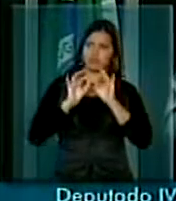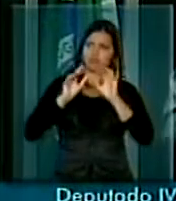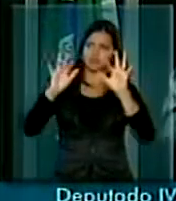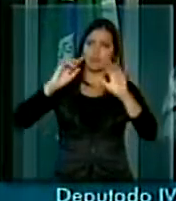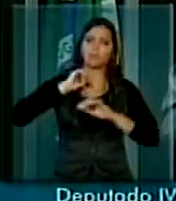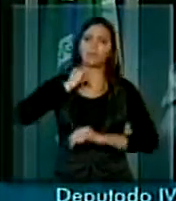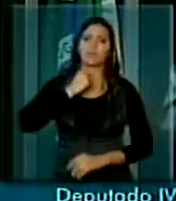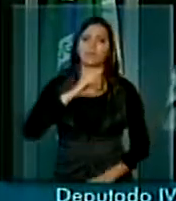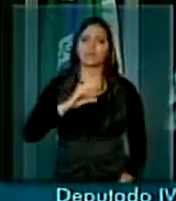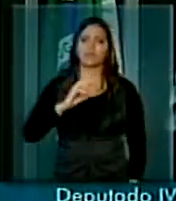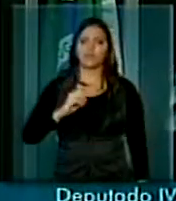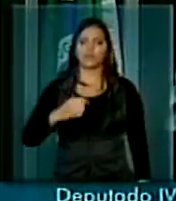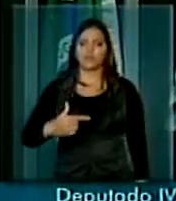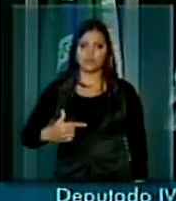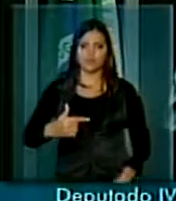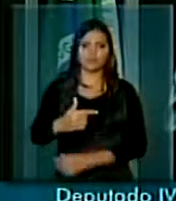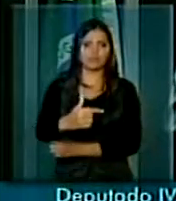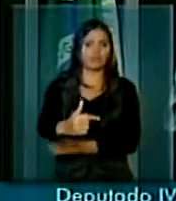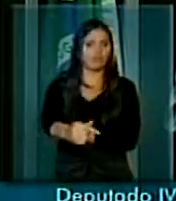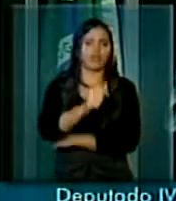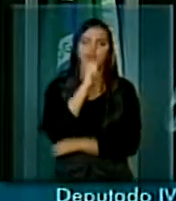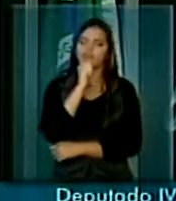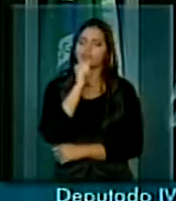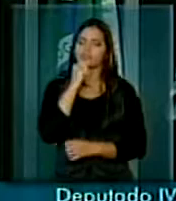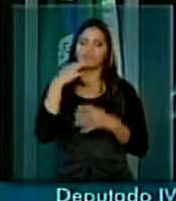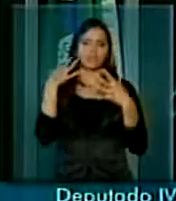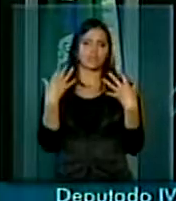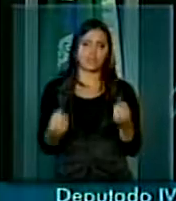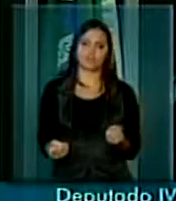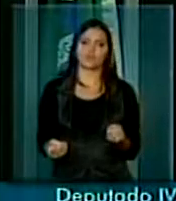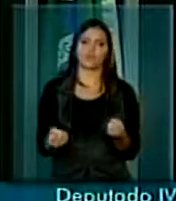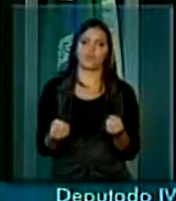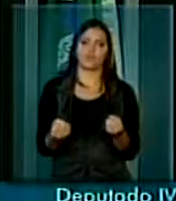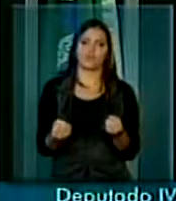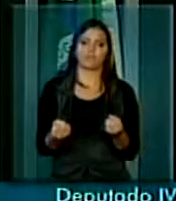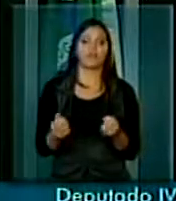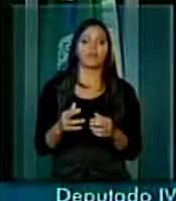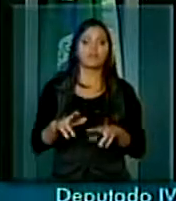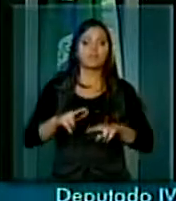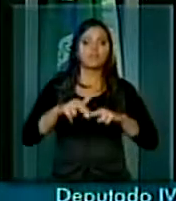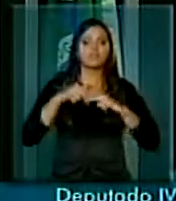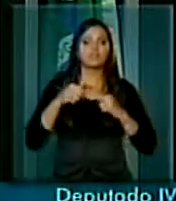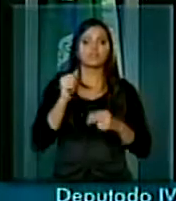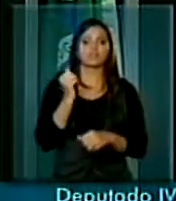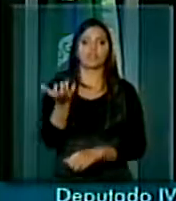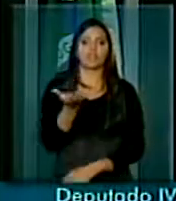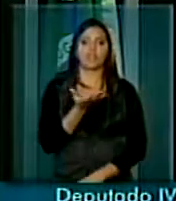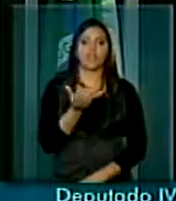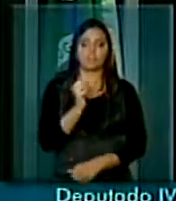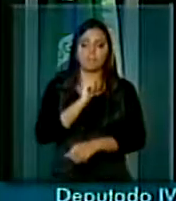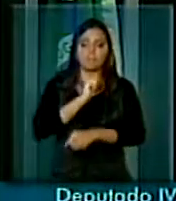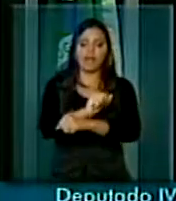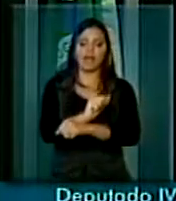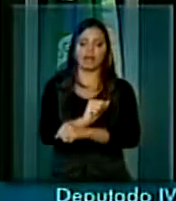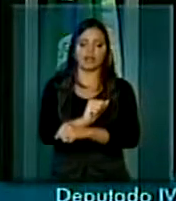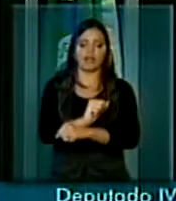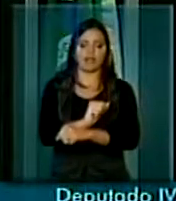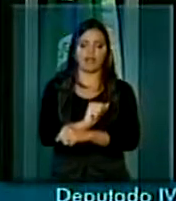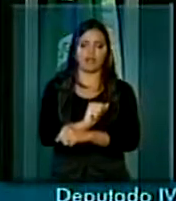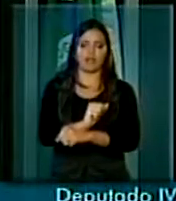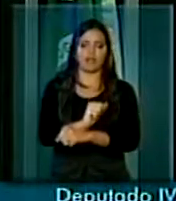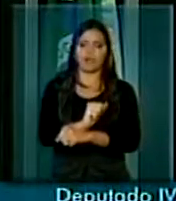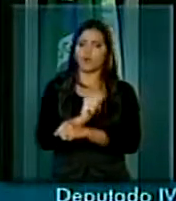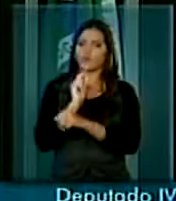essas questões ainda não foram levadas em contas nessa obra. Esperamos poder conter mas esse